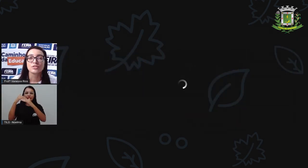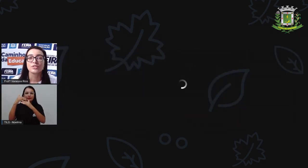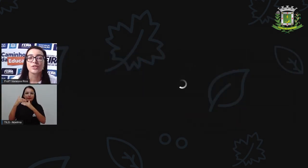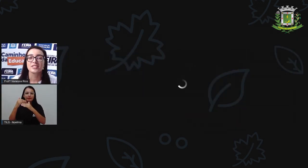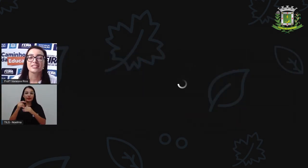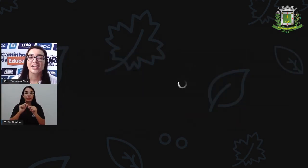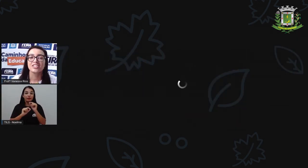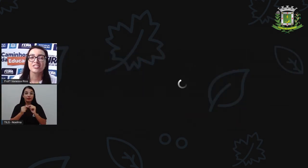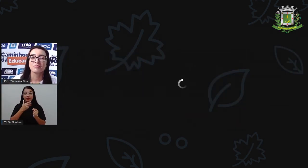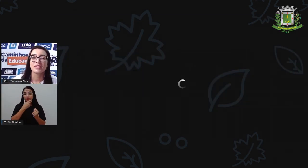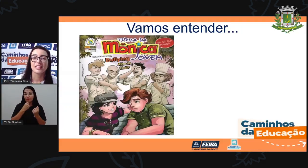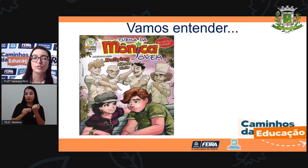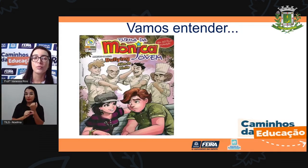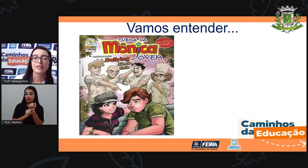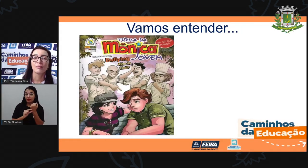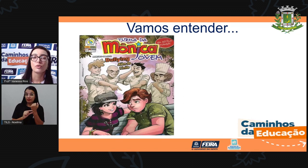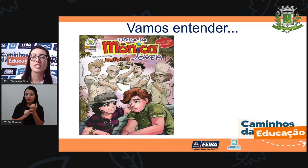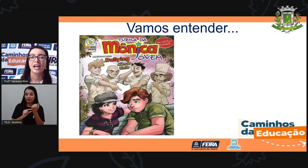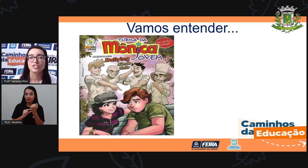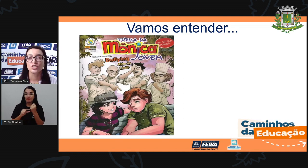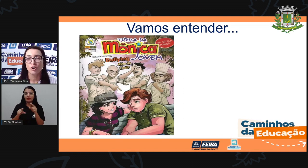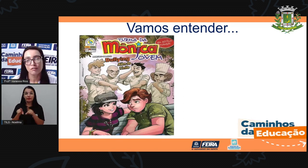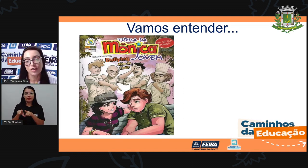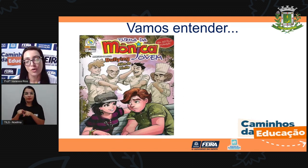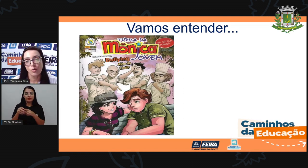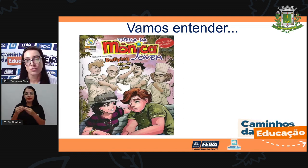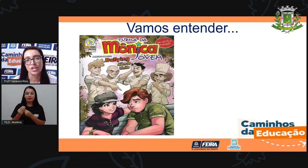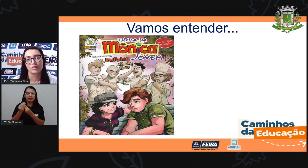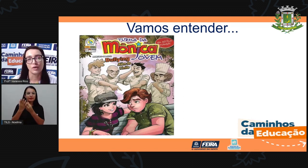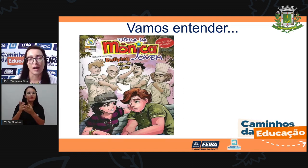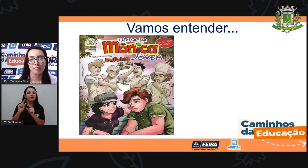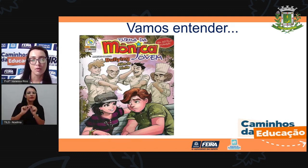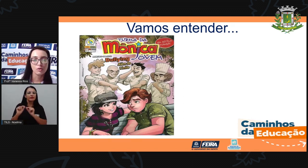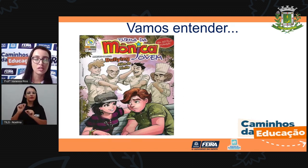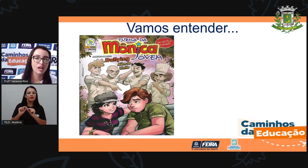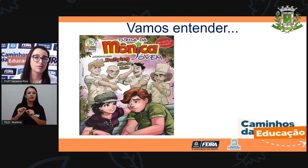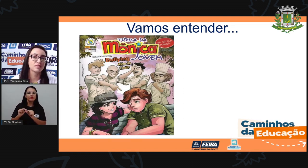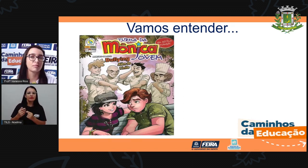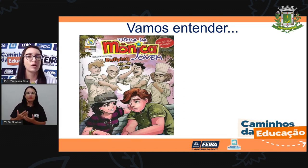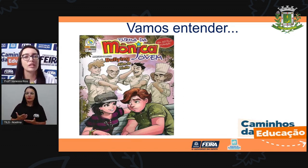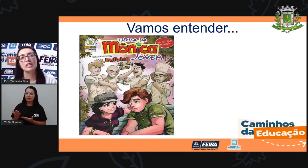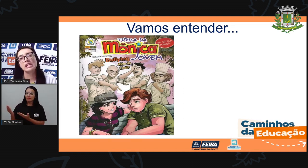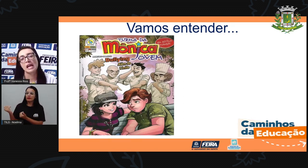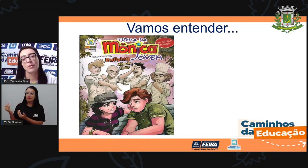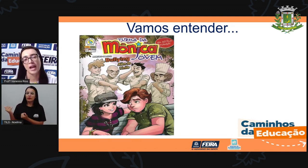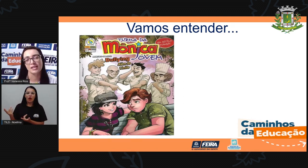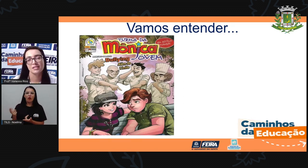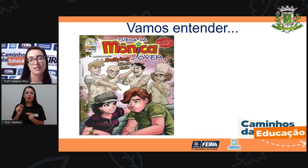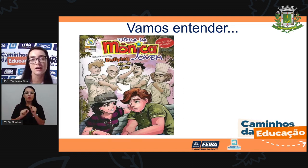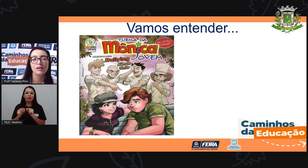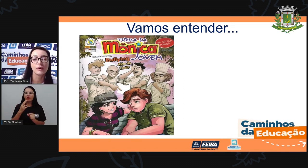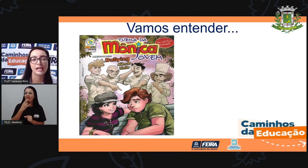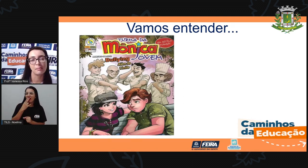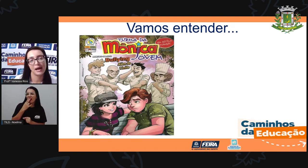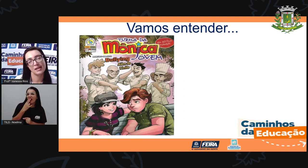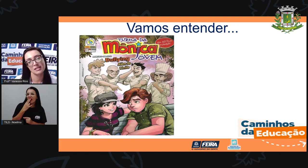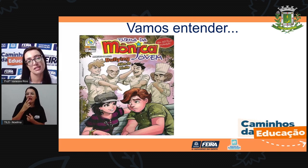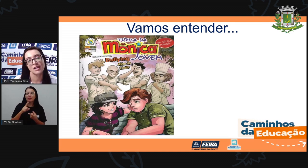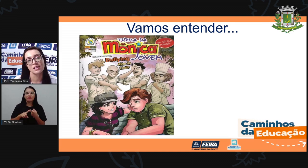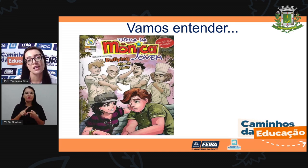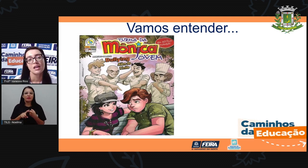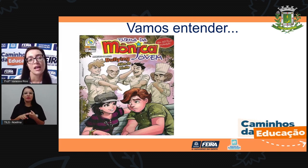Maurício de Souza traz também a Turma da Mônica Jovem, onde a Mônica, o Cebolinha, o Cascão, ele